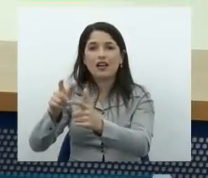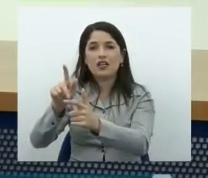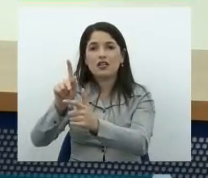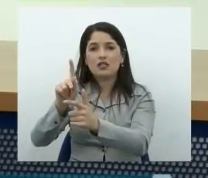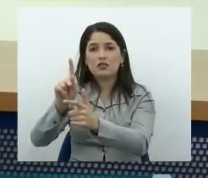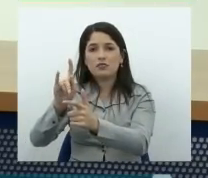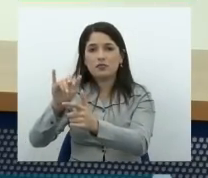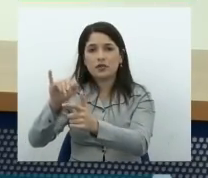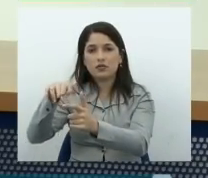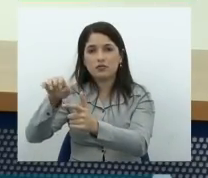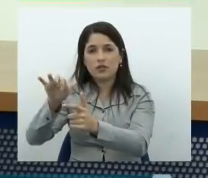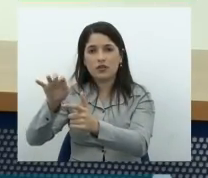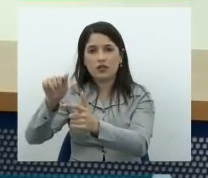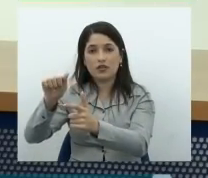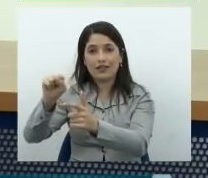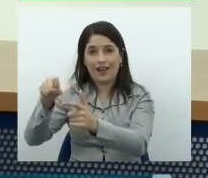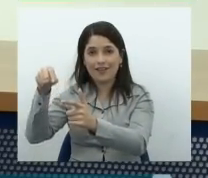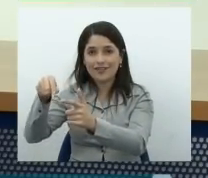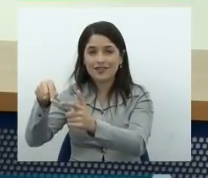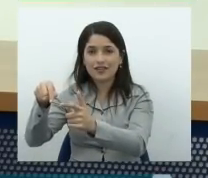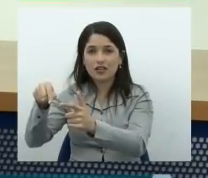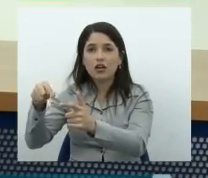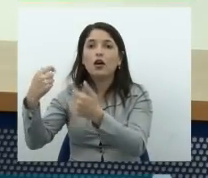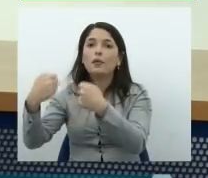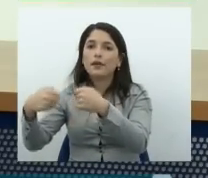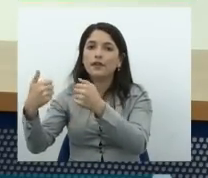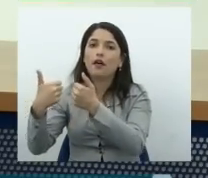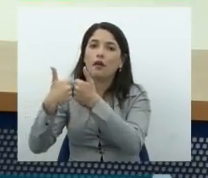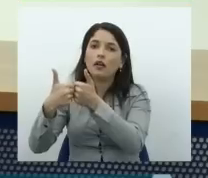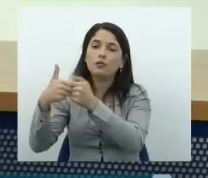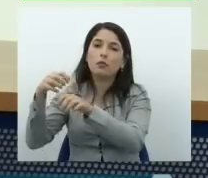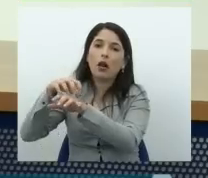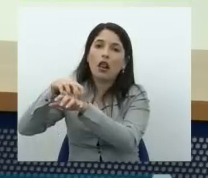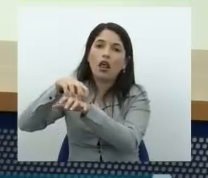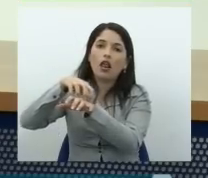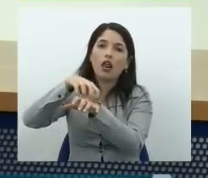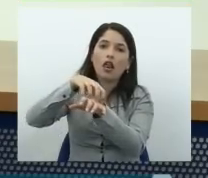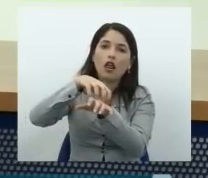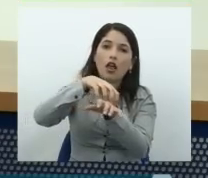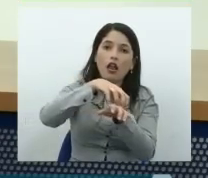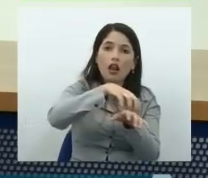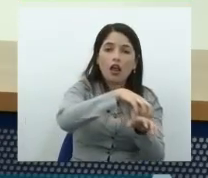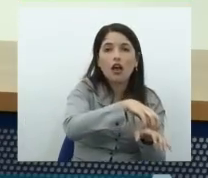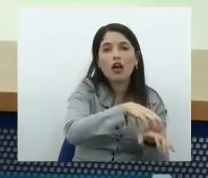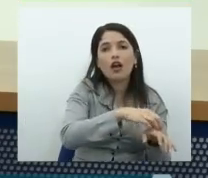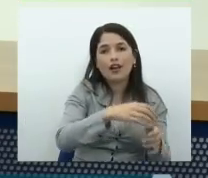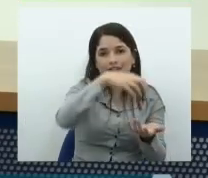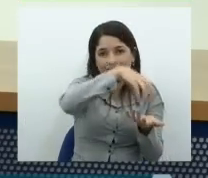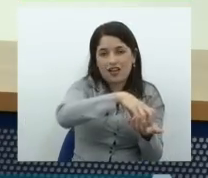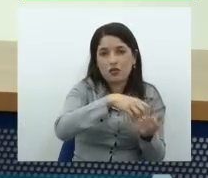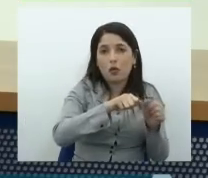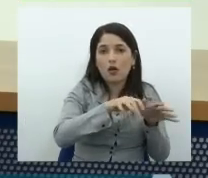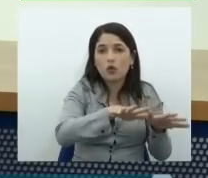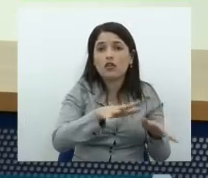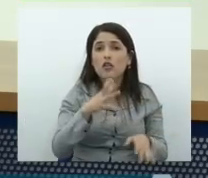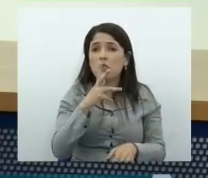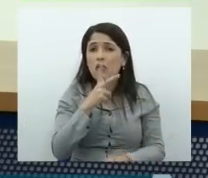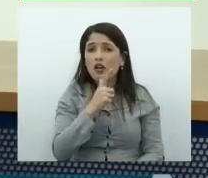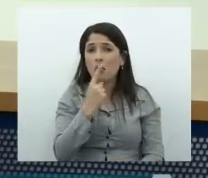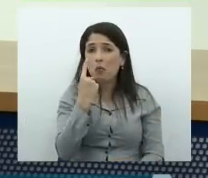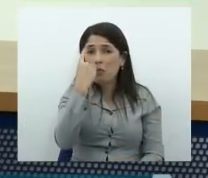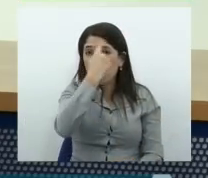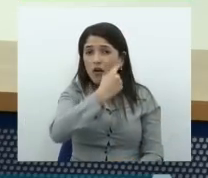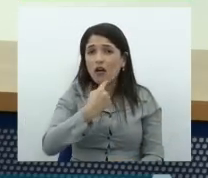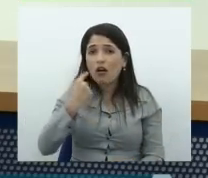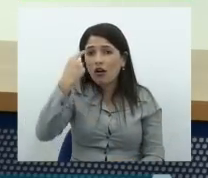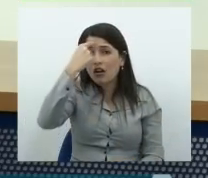Guarulhos, demora quase 1h20, quando antigamente demorava-se apenas 40 minutos. Então, isto que está acontecendo